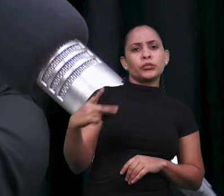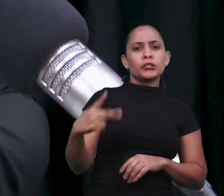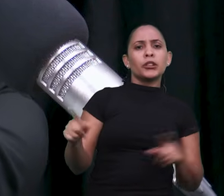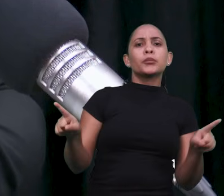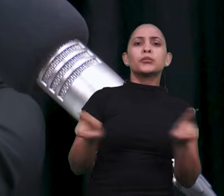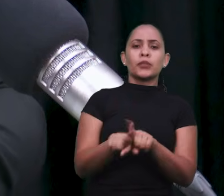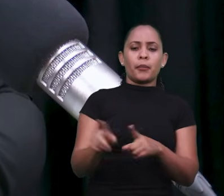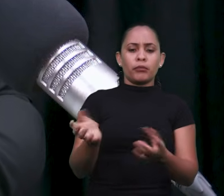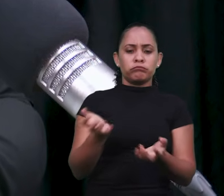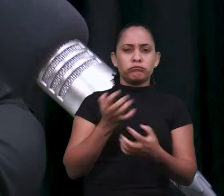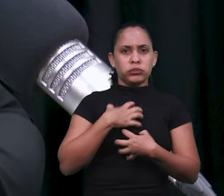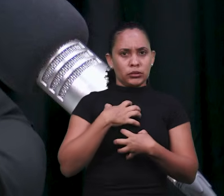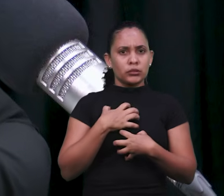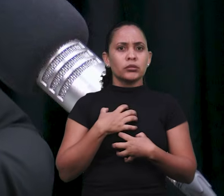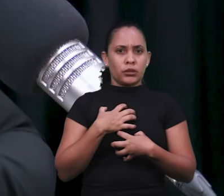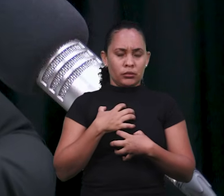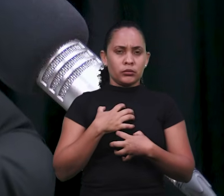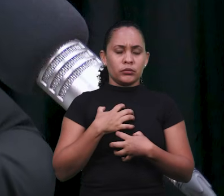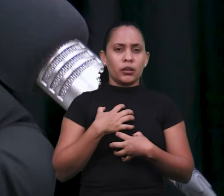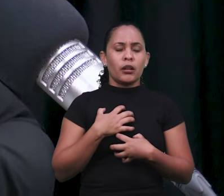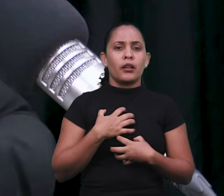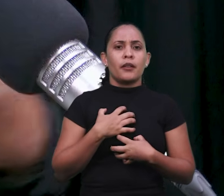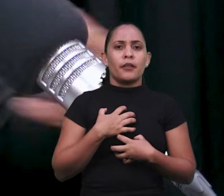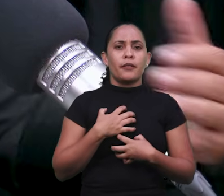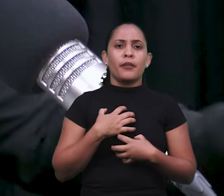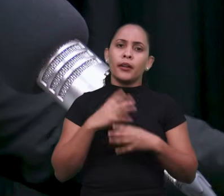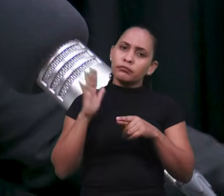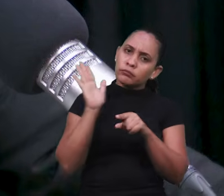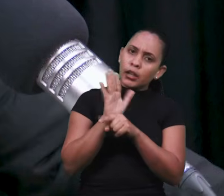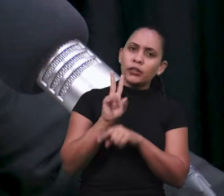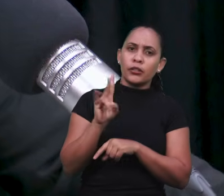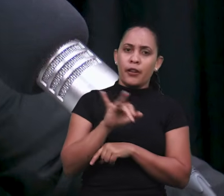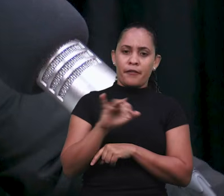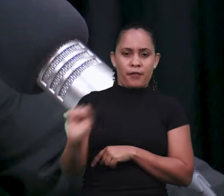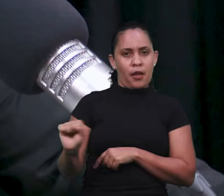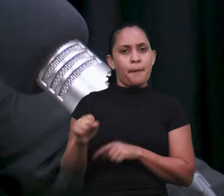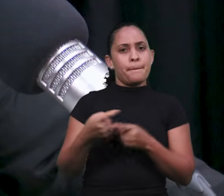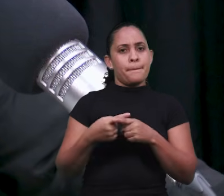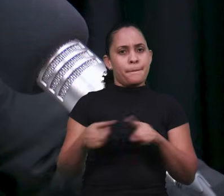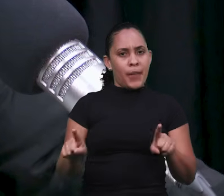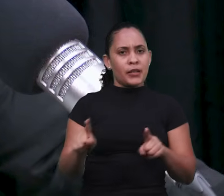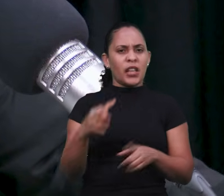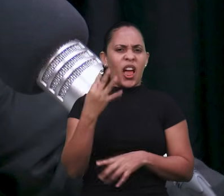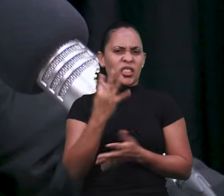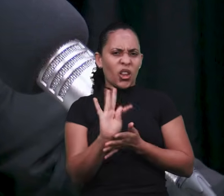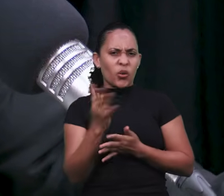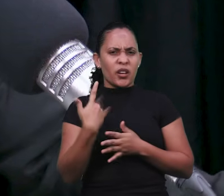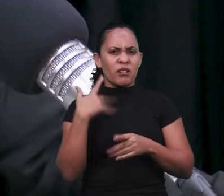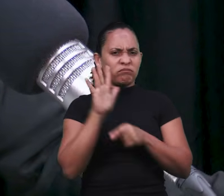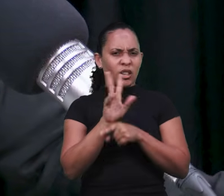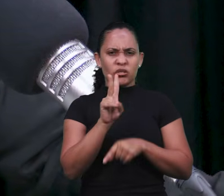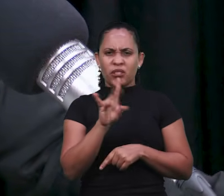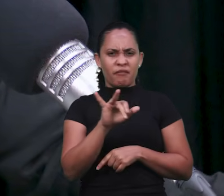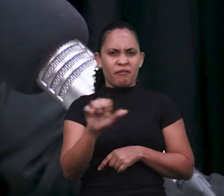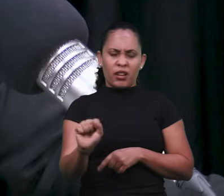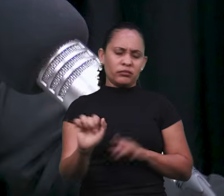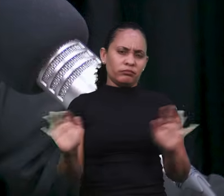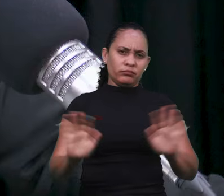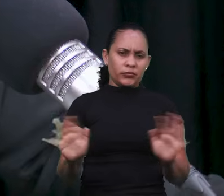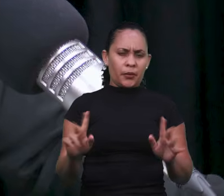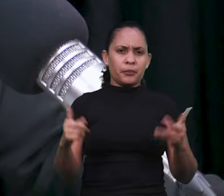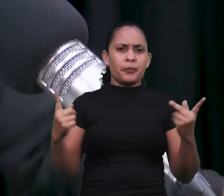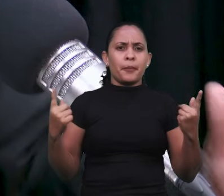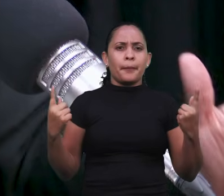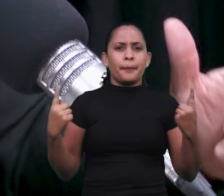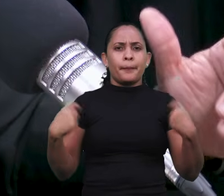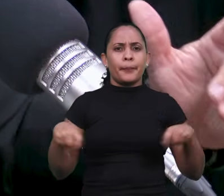seu aperfeiçoamento pessoal como ser humano e como intérprete, né. E isso a literatura não vai te trazer, né, Jamais. mas essa questão do contato pessoal e do bom senso,